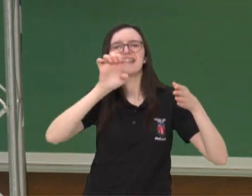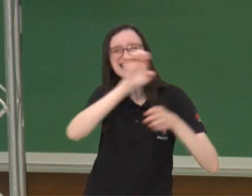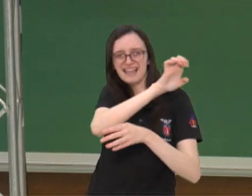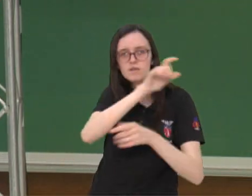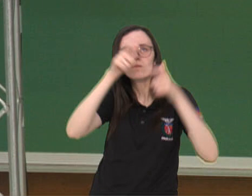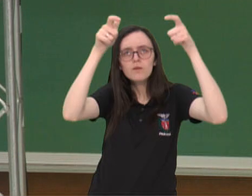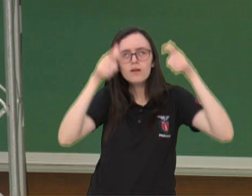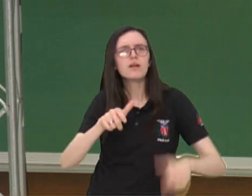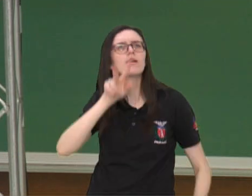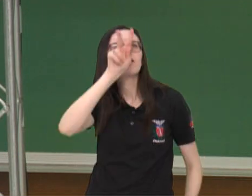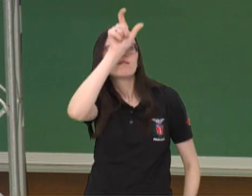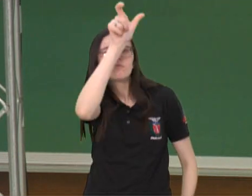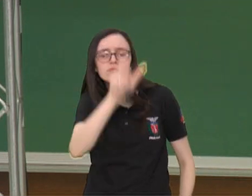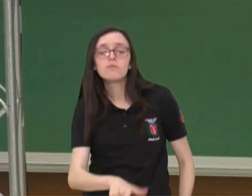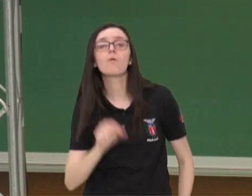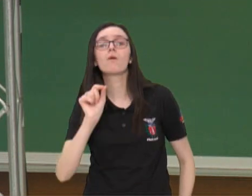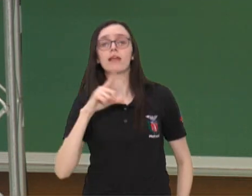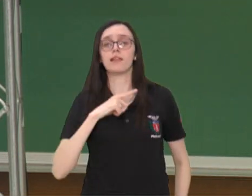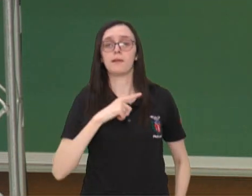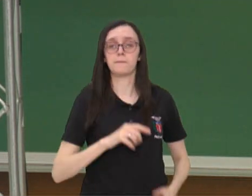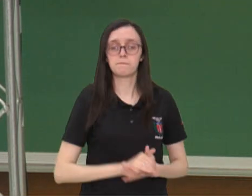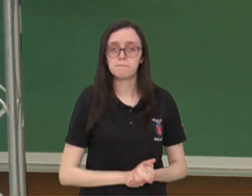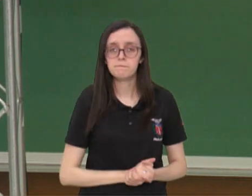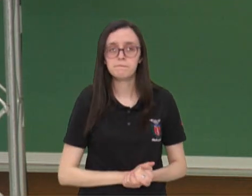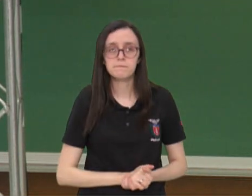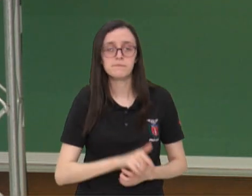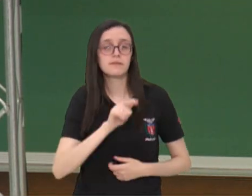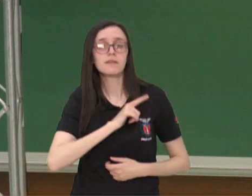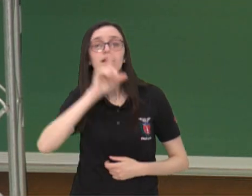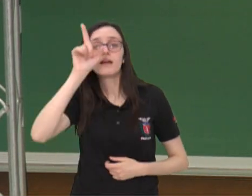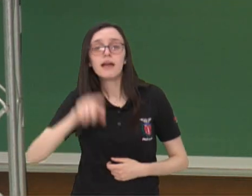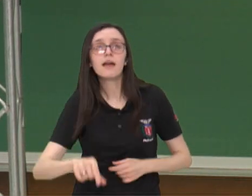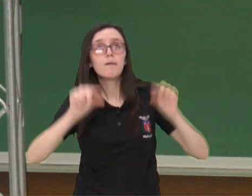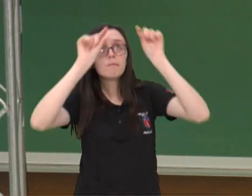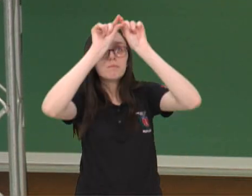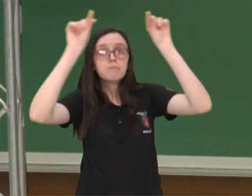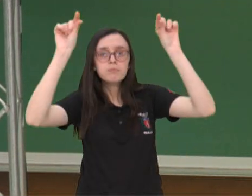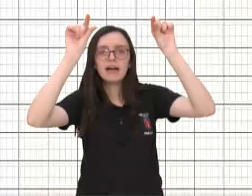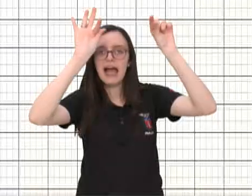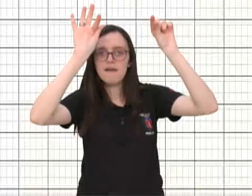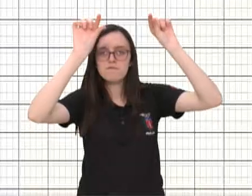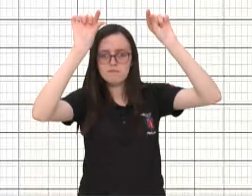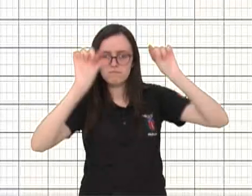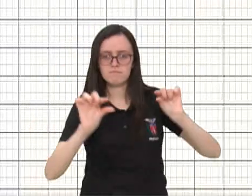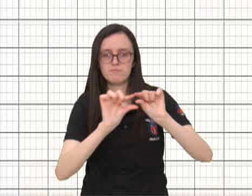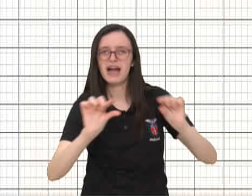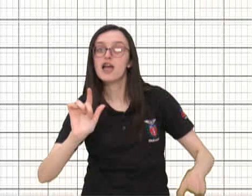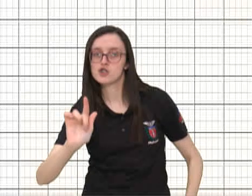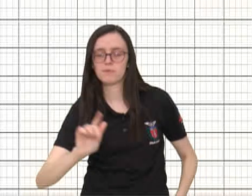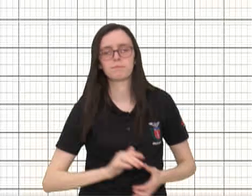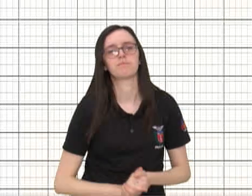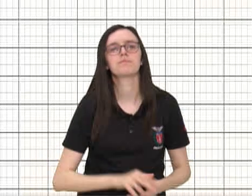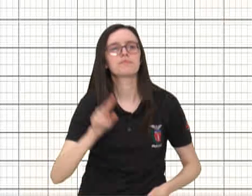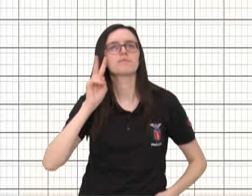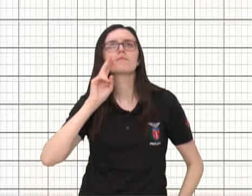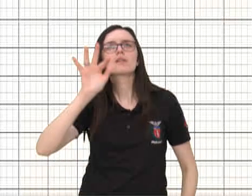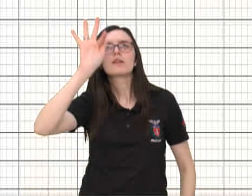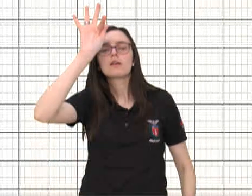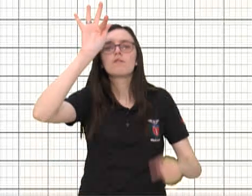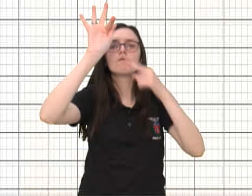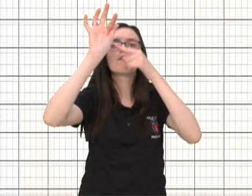função, todas as duas funções, a função f e mais abaixo a função g. Na função f já